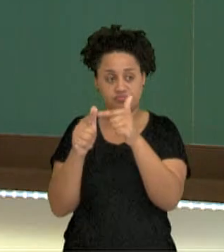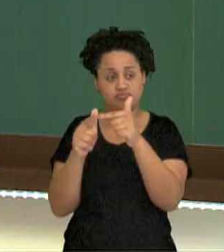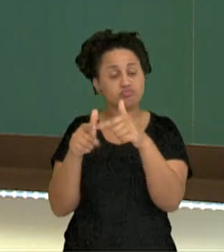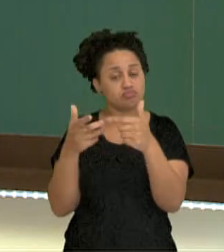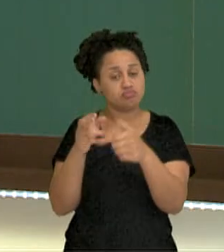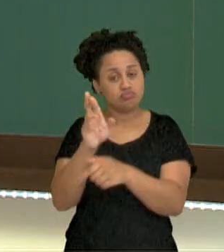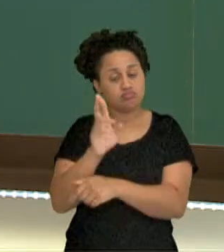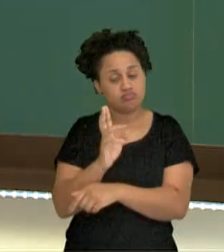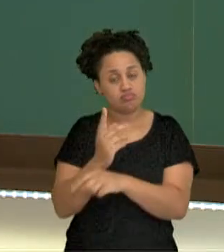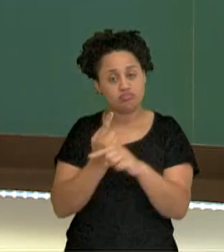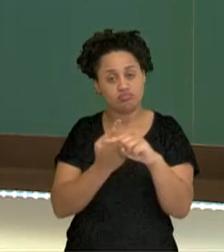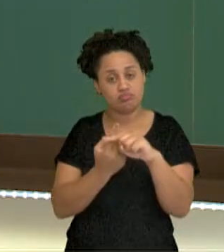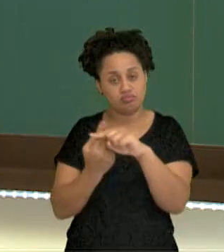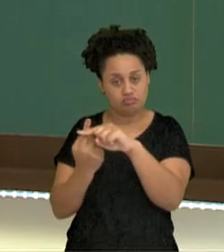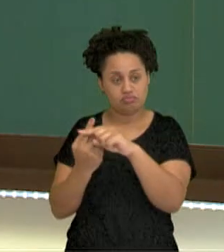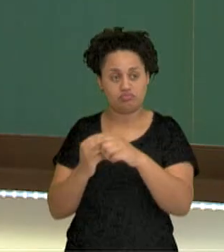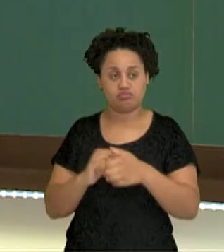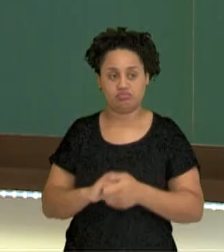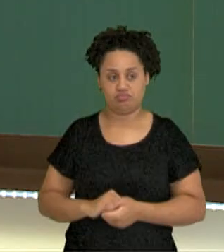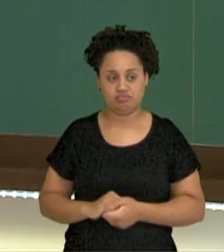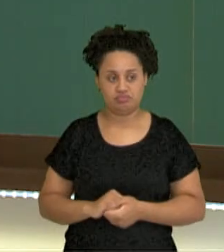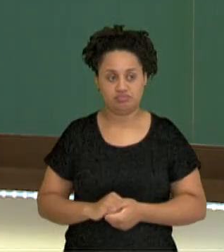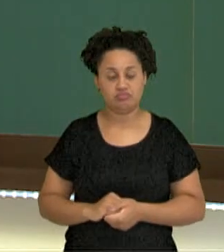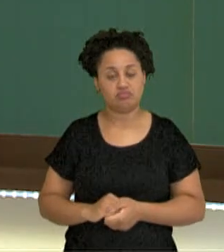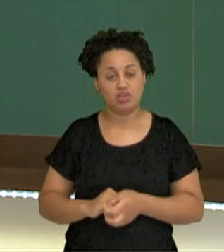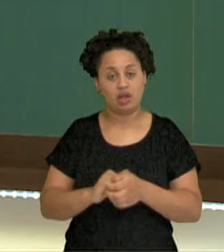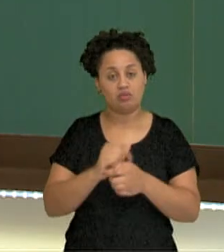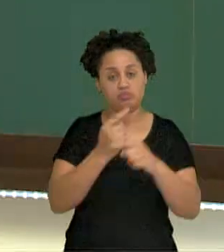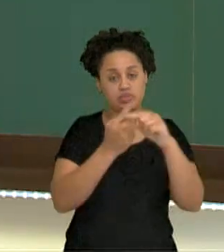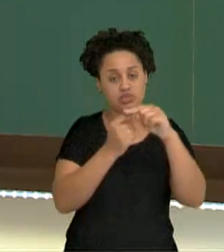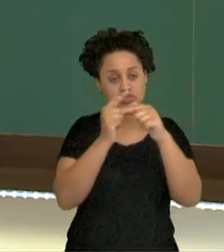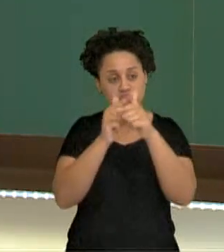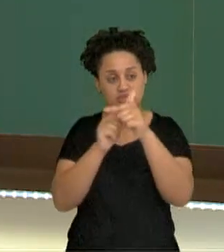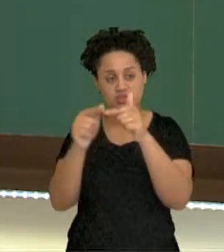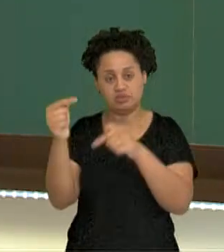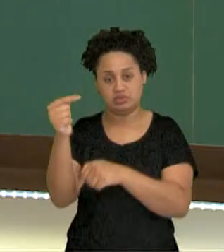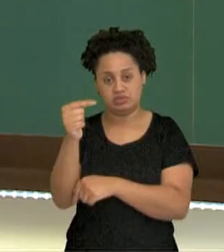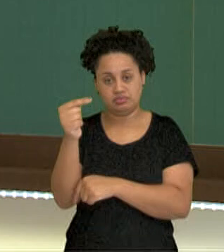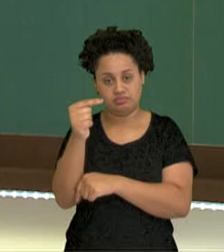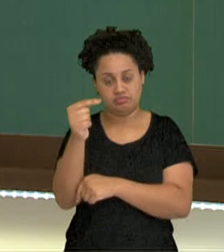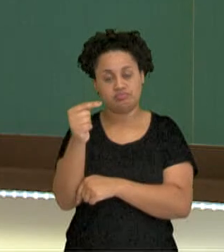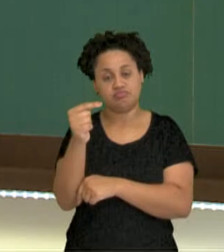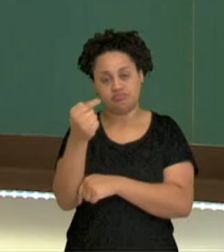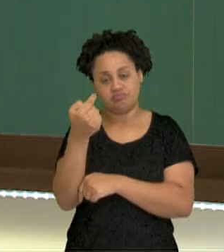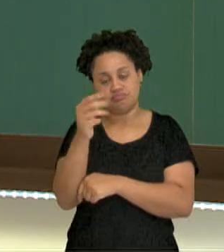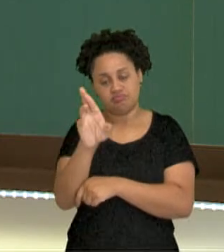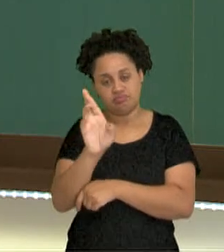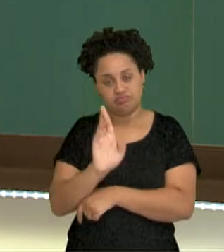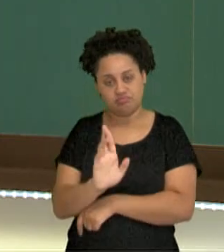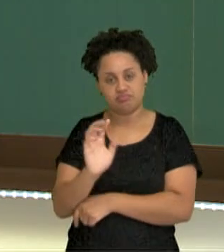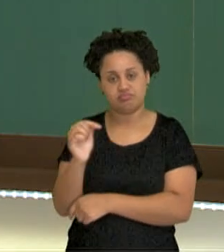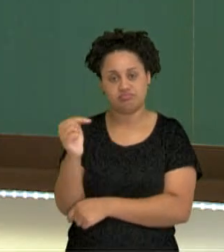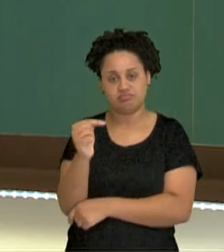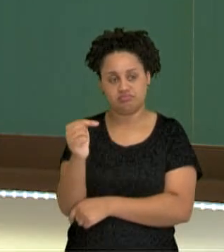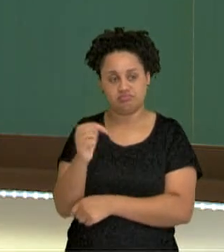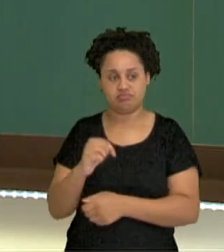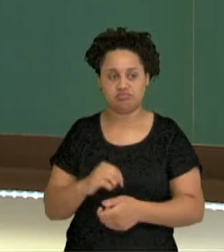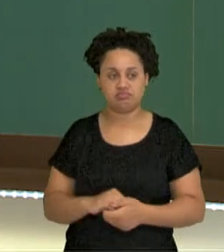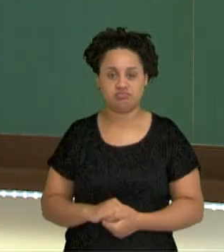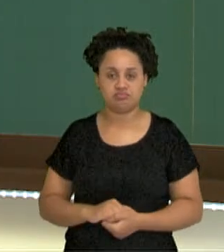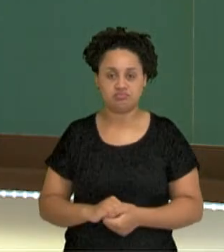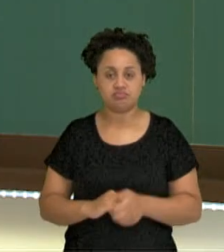positiva. Se eu dividir um número positivo por um número negativo, a tangente é negativa. No